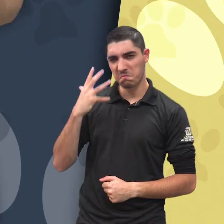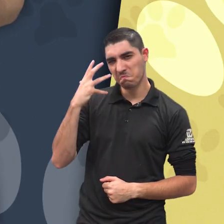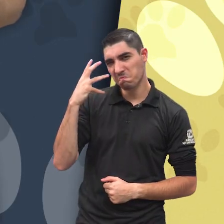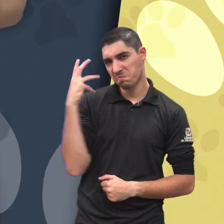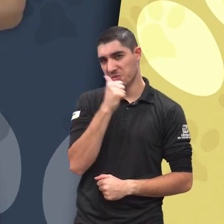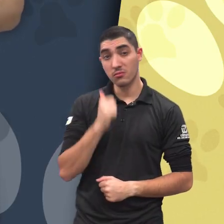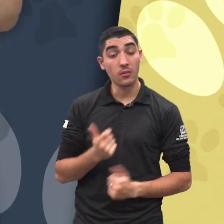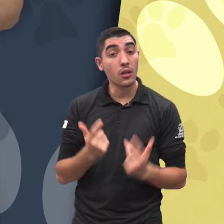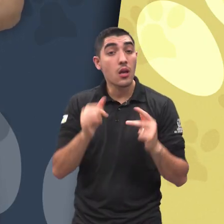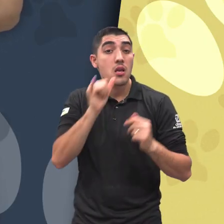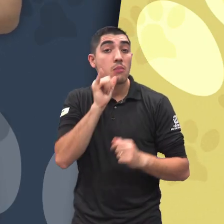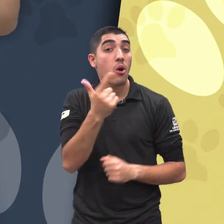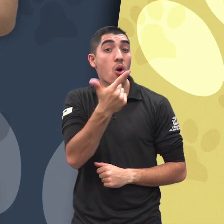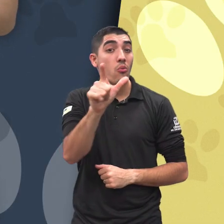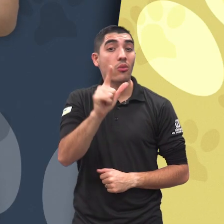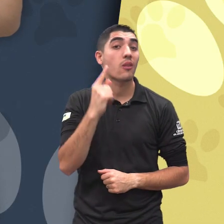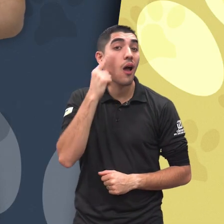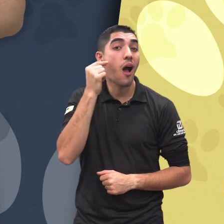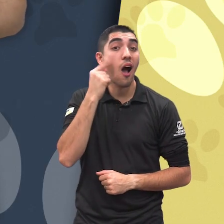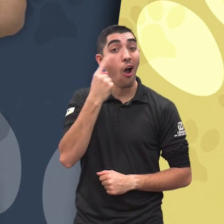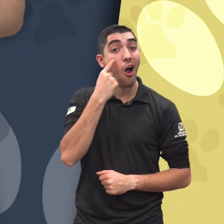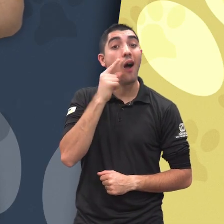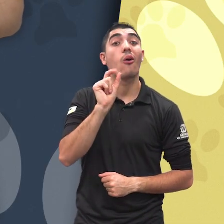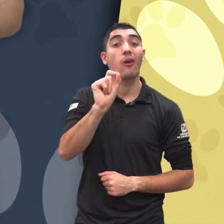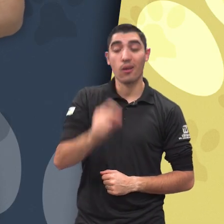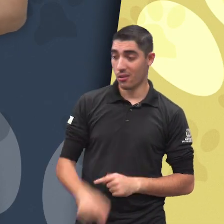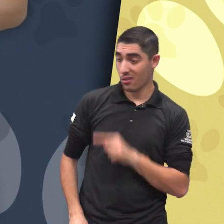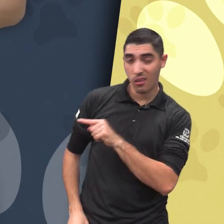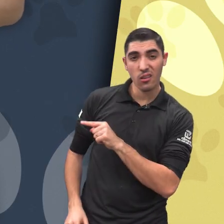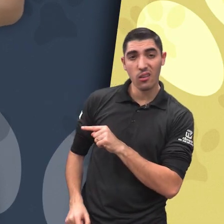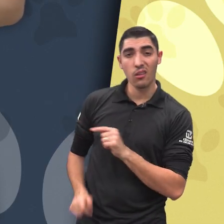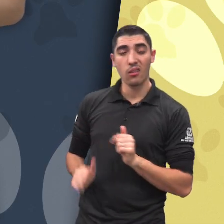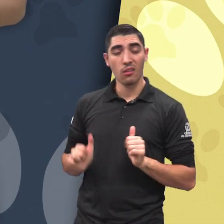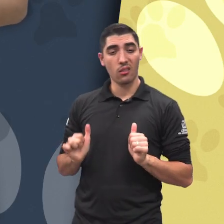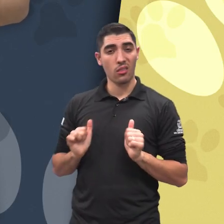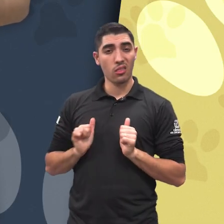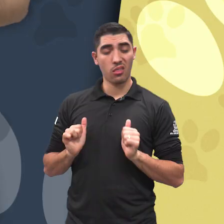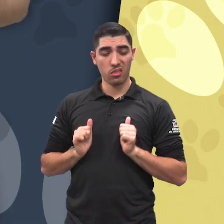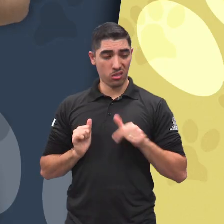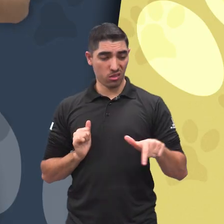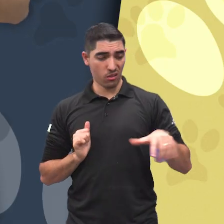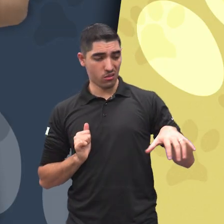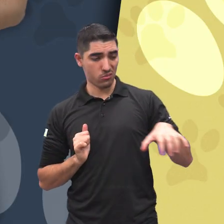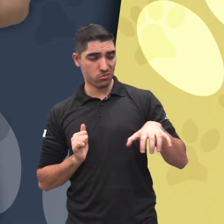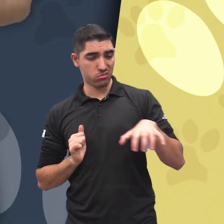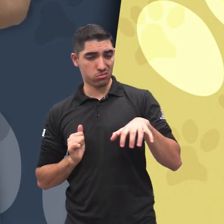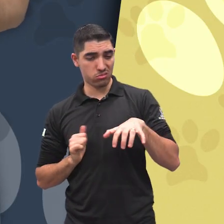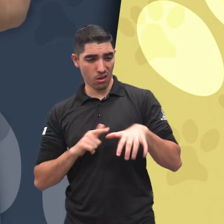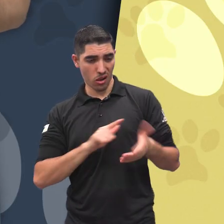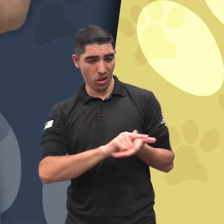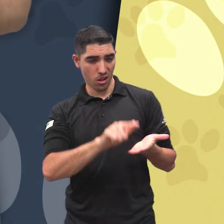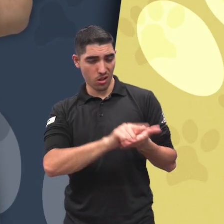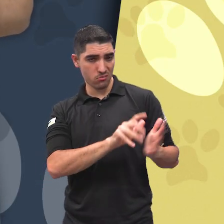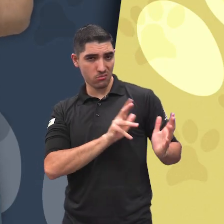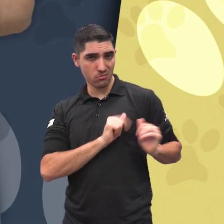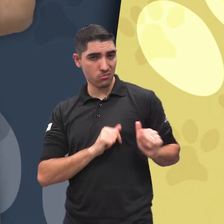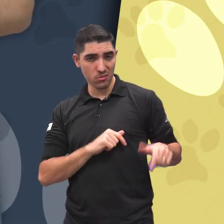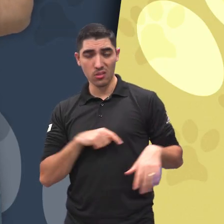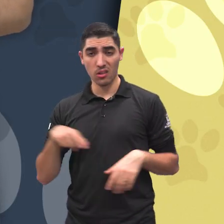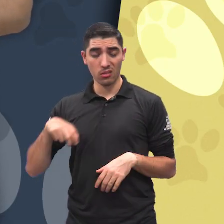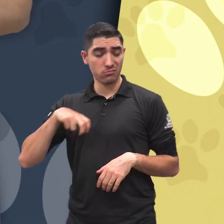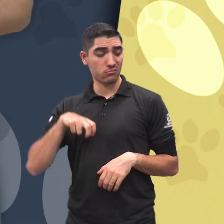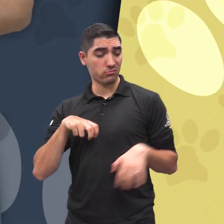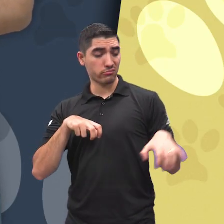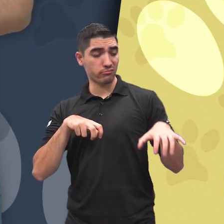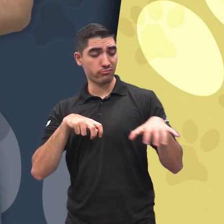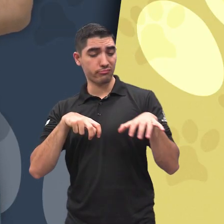esbanjando beleza. Assim como este outro gatão aqui, ó, que não queria nem saber se o robô aspirador de pó tava dando uma